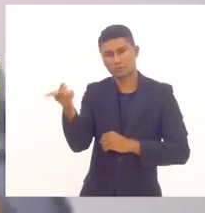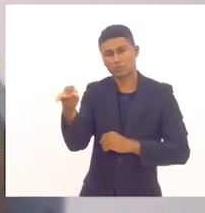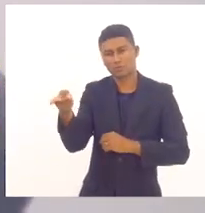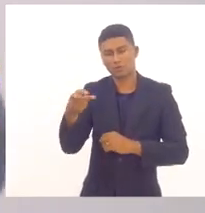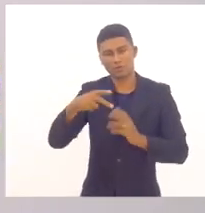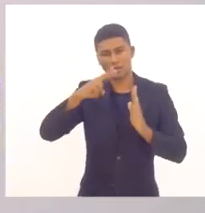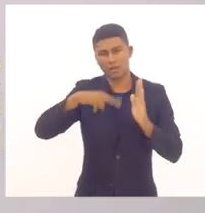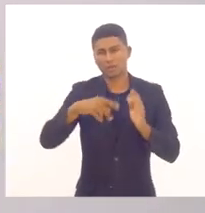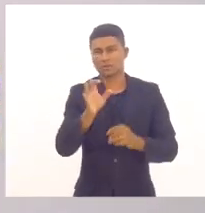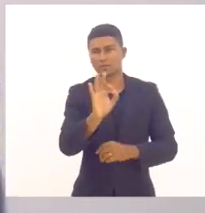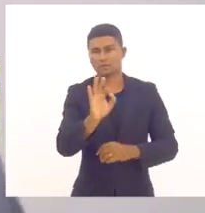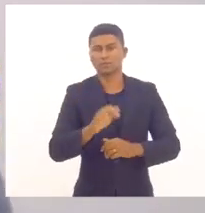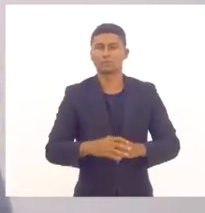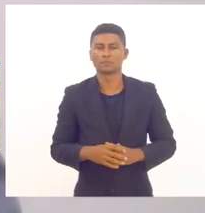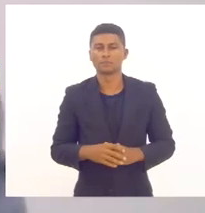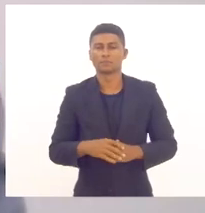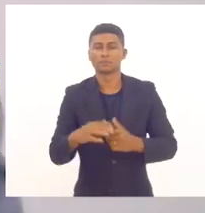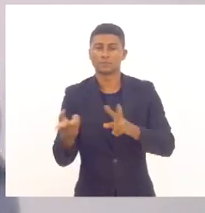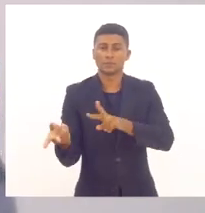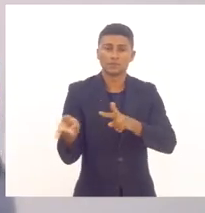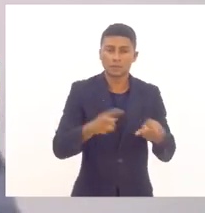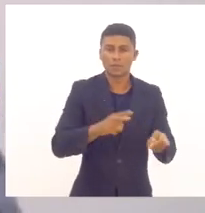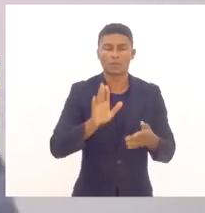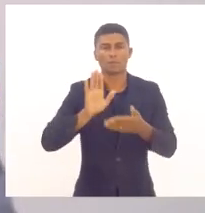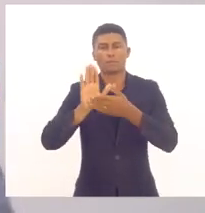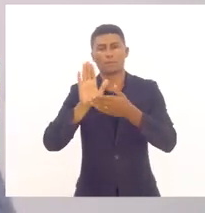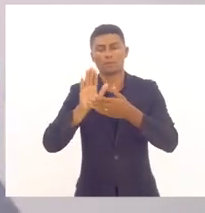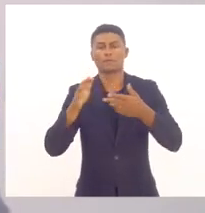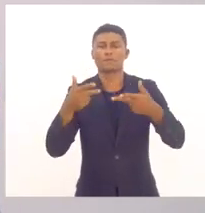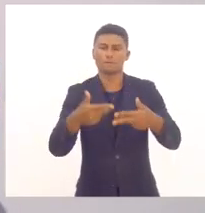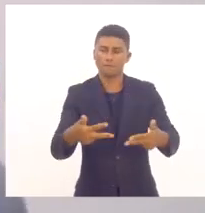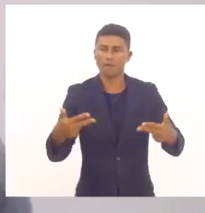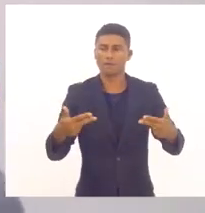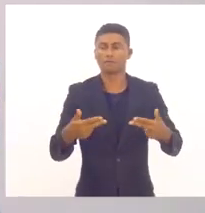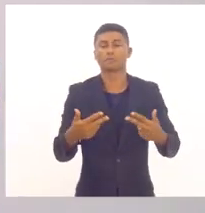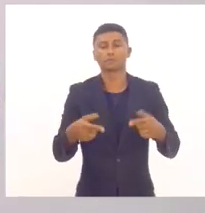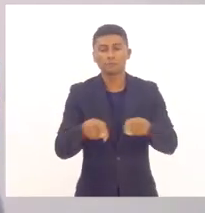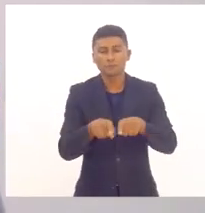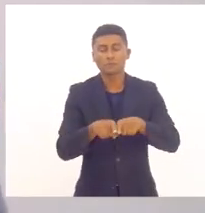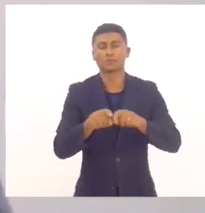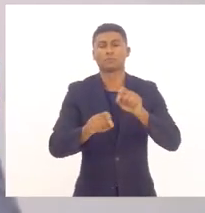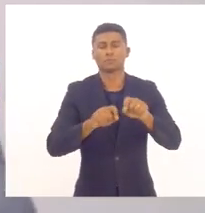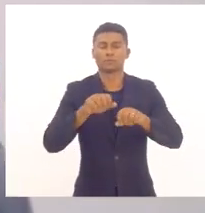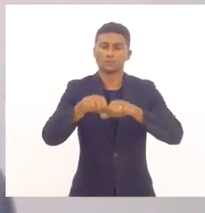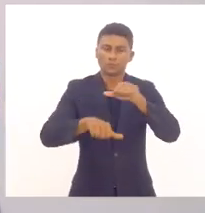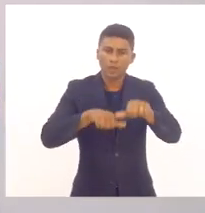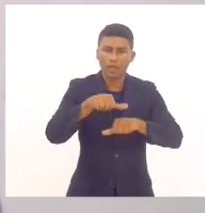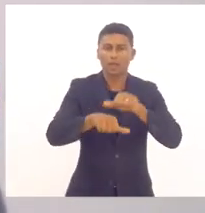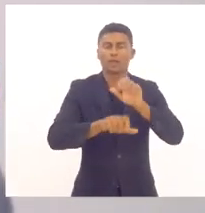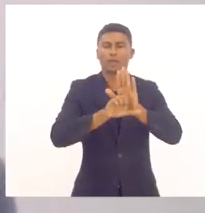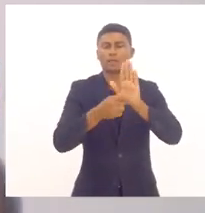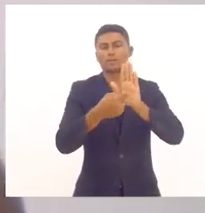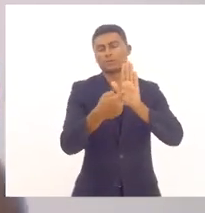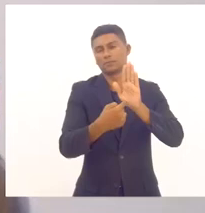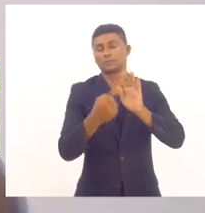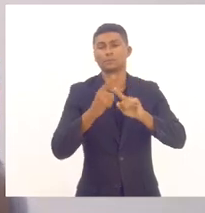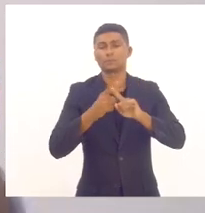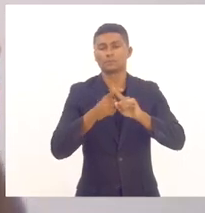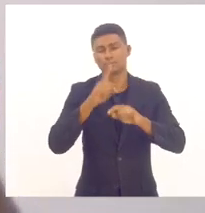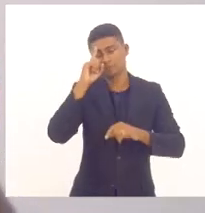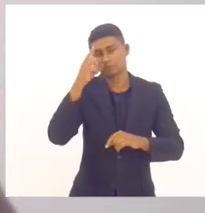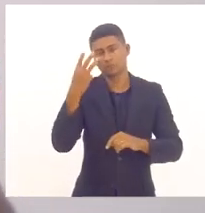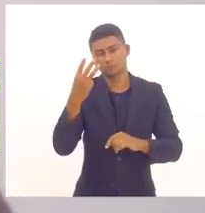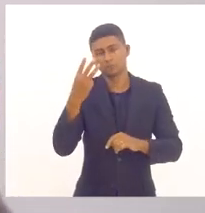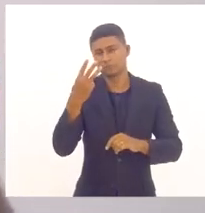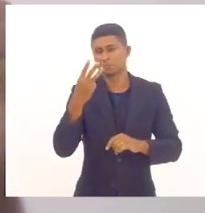né, encaminhou várias proposições sobre isso, inclusive a mudança da lei, porque o dia 3 é uma data que não